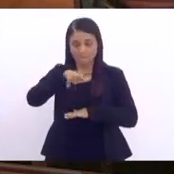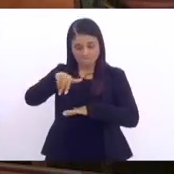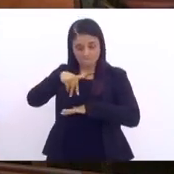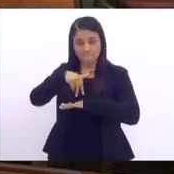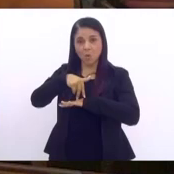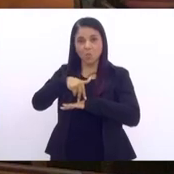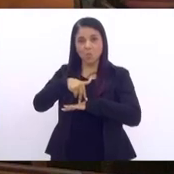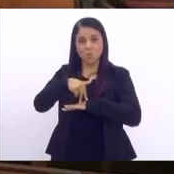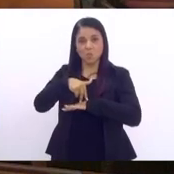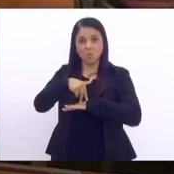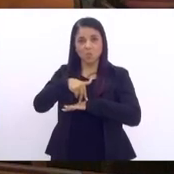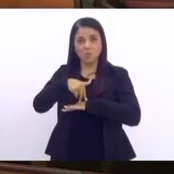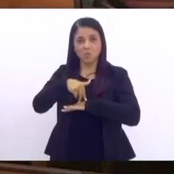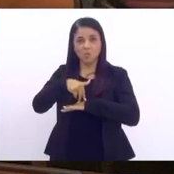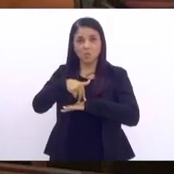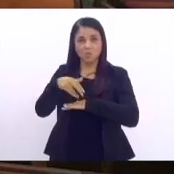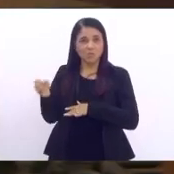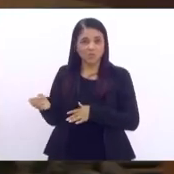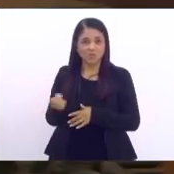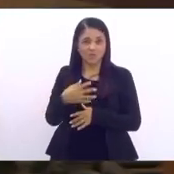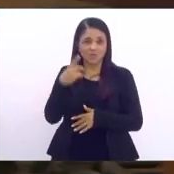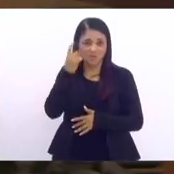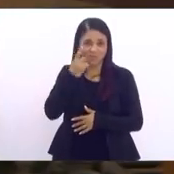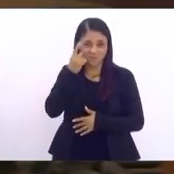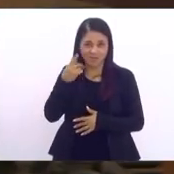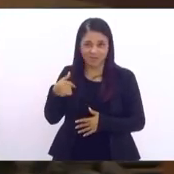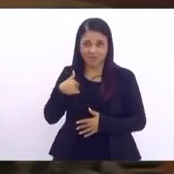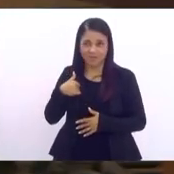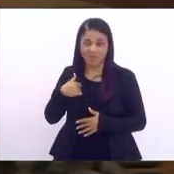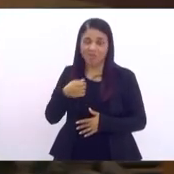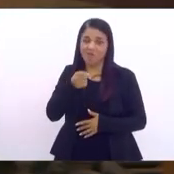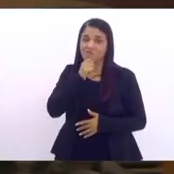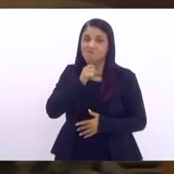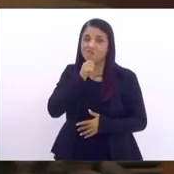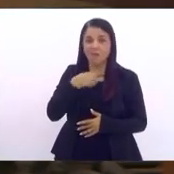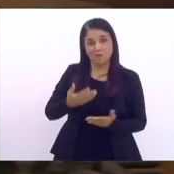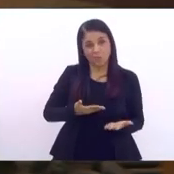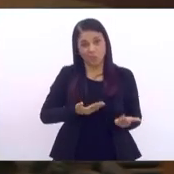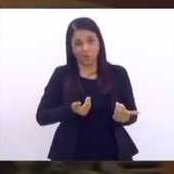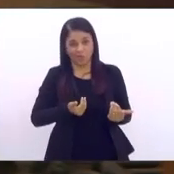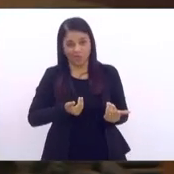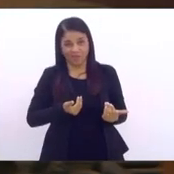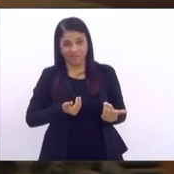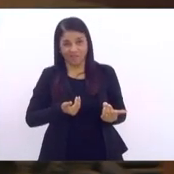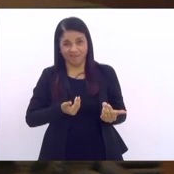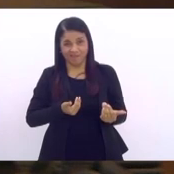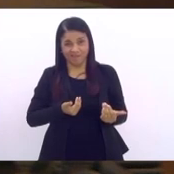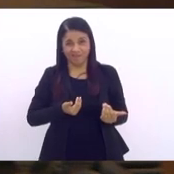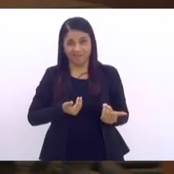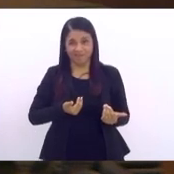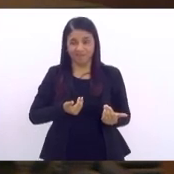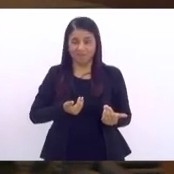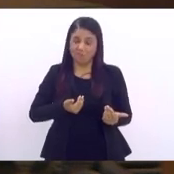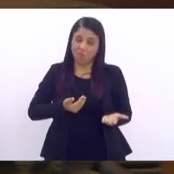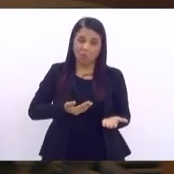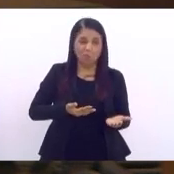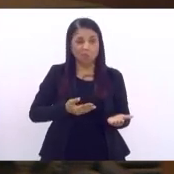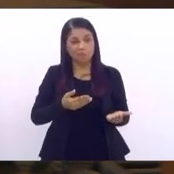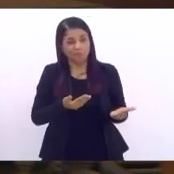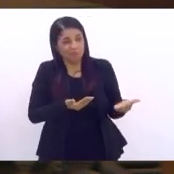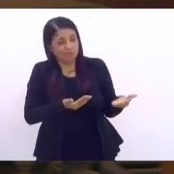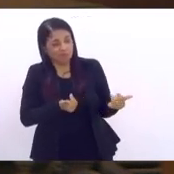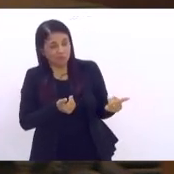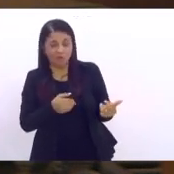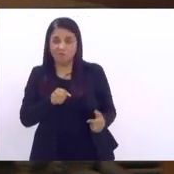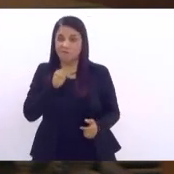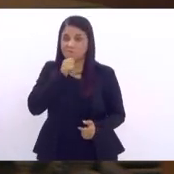Como eu sou um velho novo, não sei se é novo ou velho, meu sonho era estar